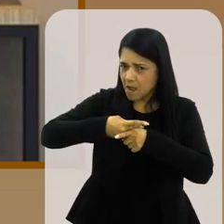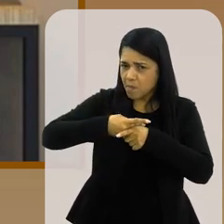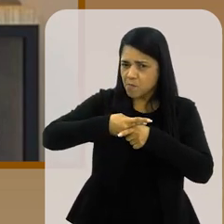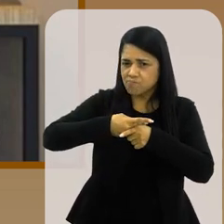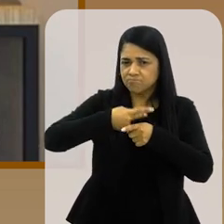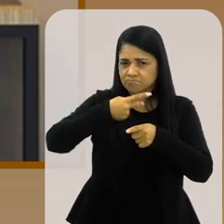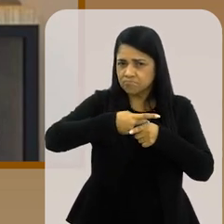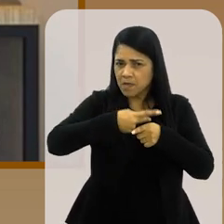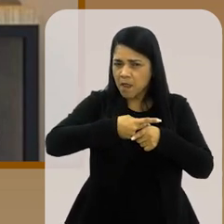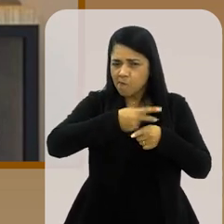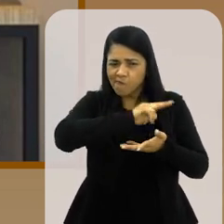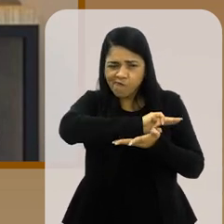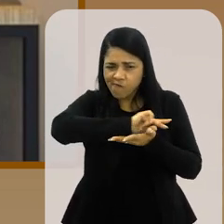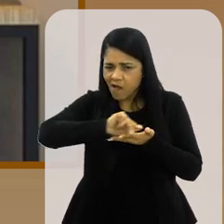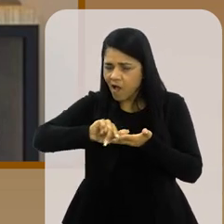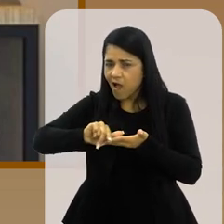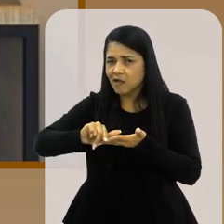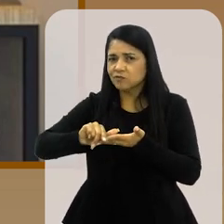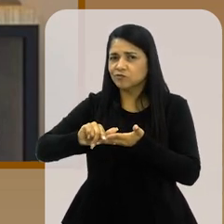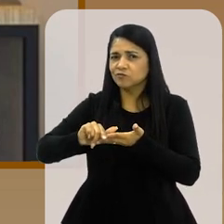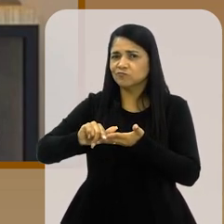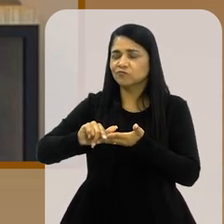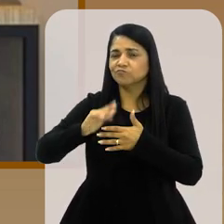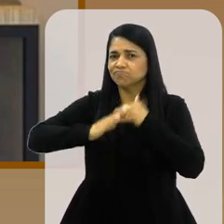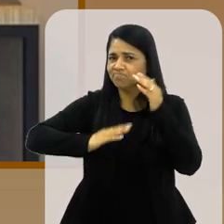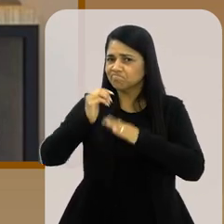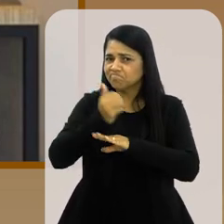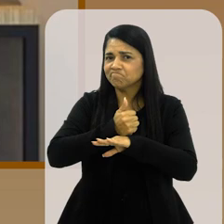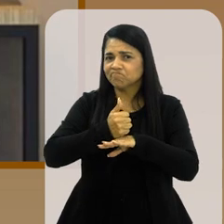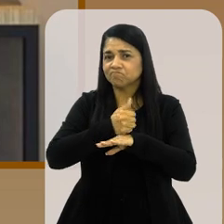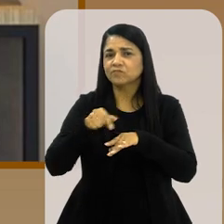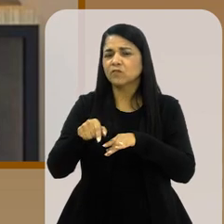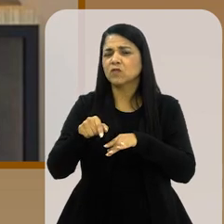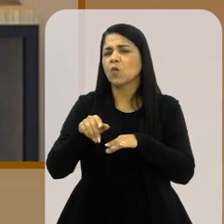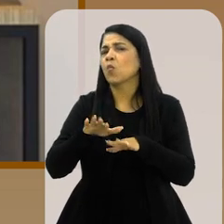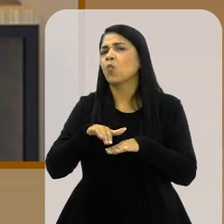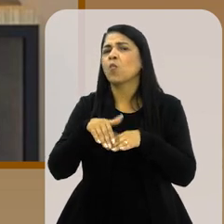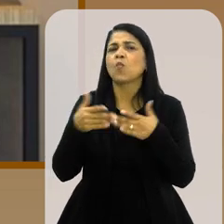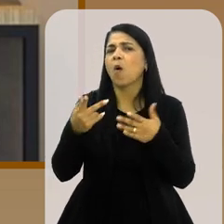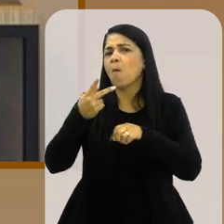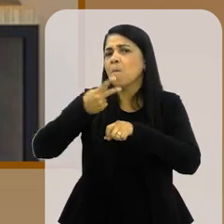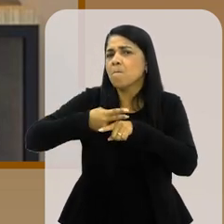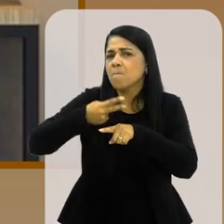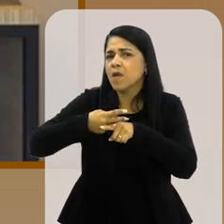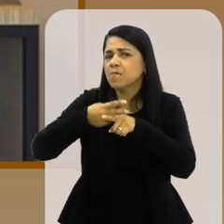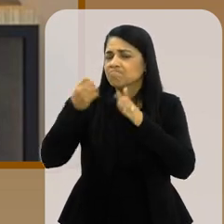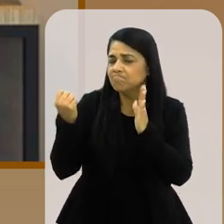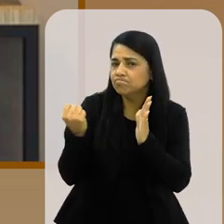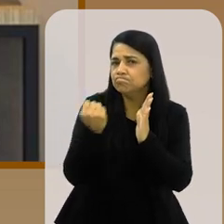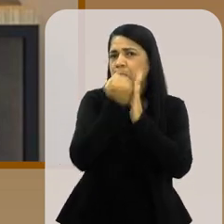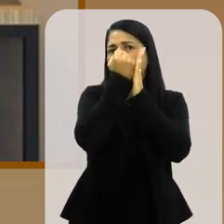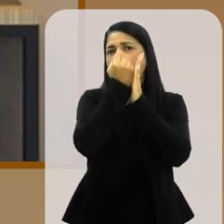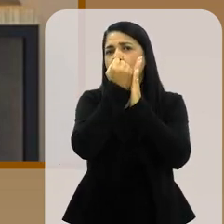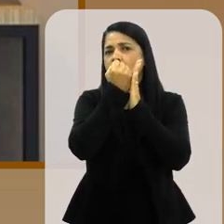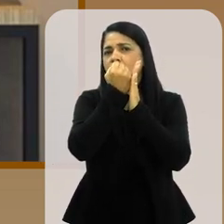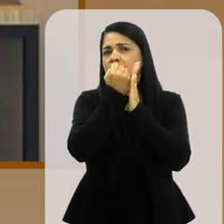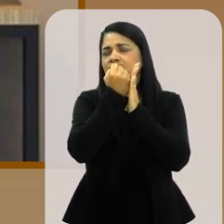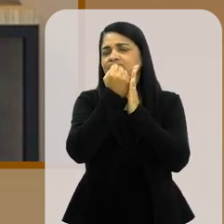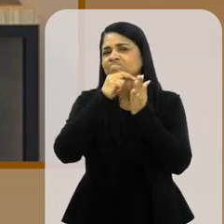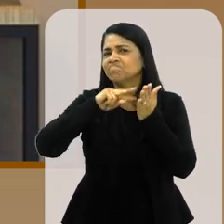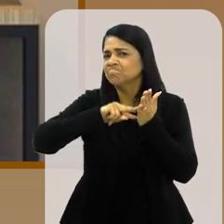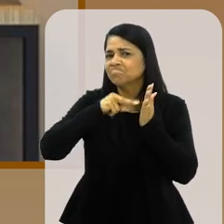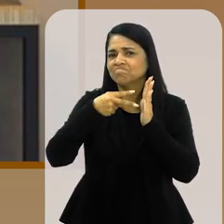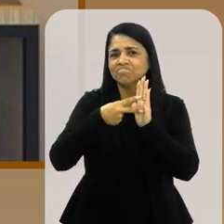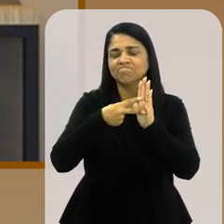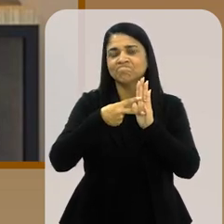da carreira. Tem algum deles, assim, que tenha sido mais simbólico,